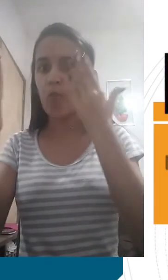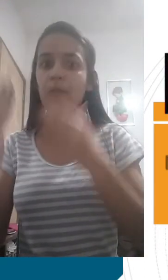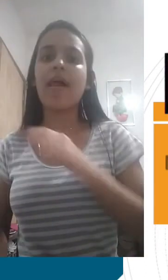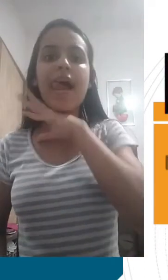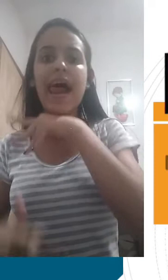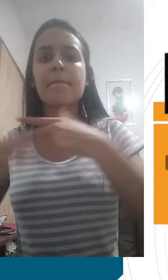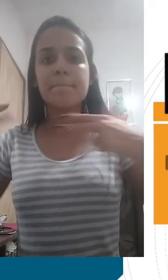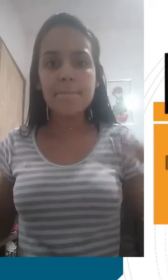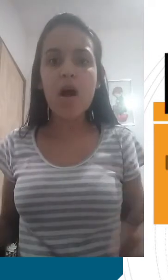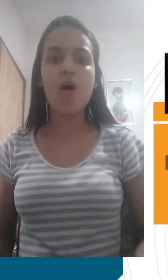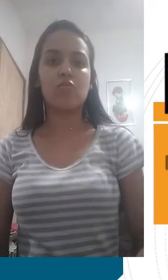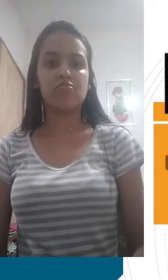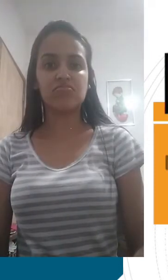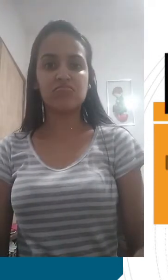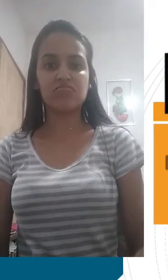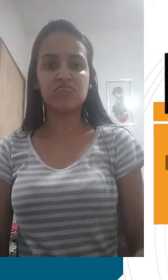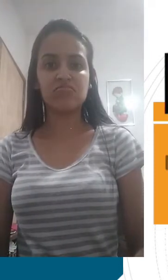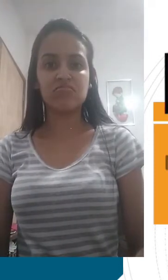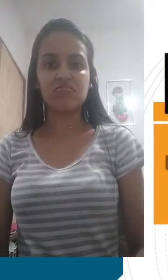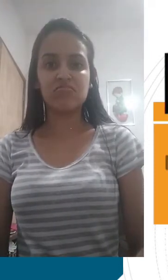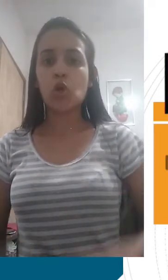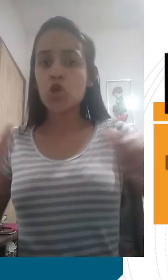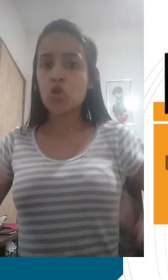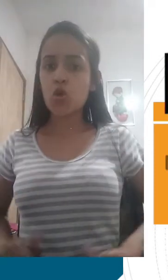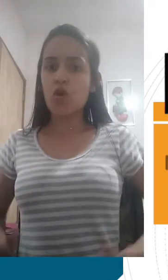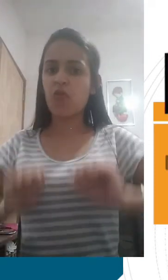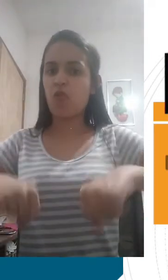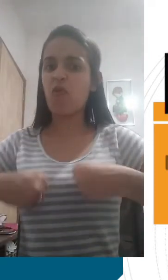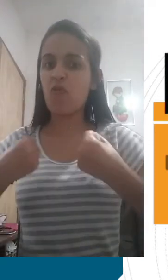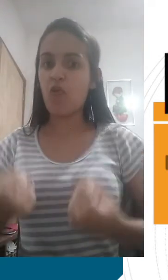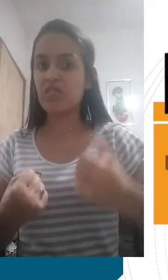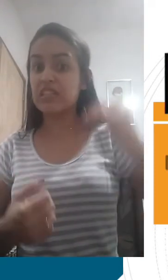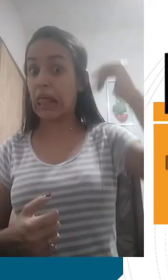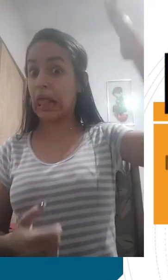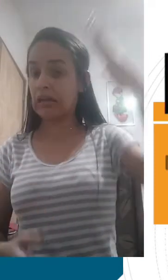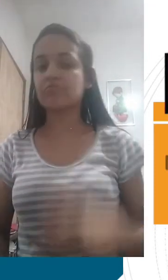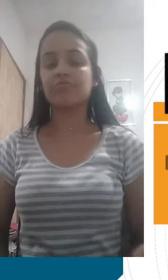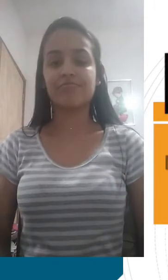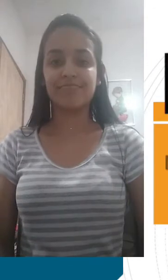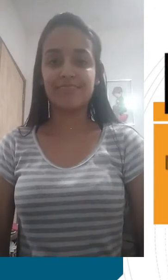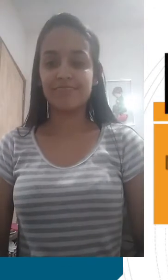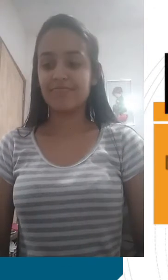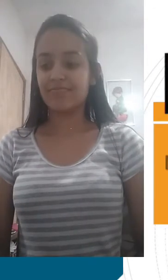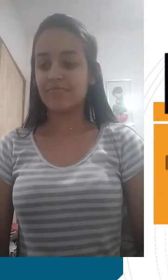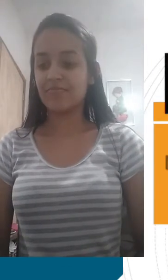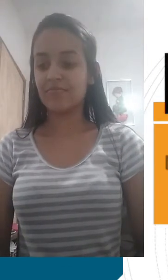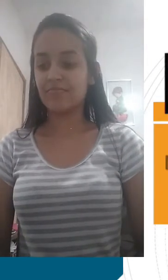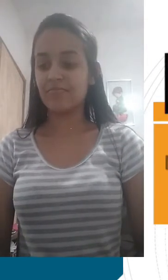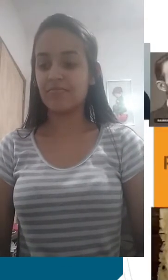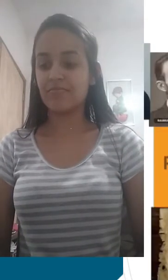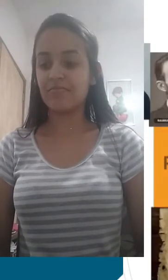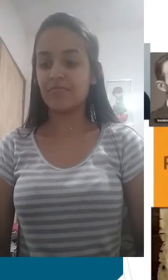a presa de forças fatais e superiores, é impulsionado pela fisiologia.